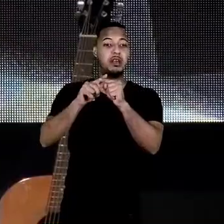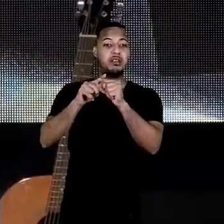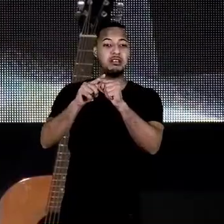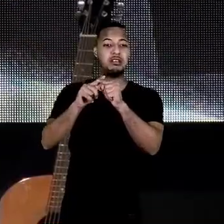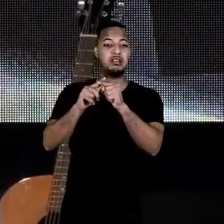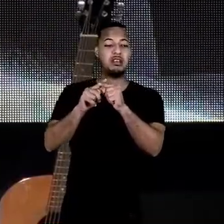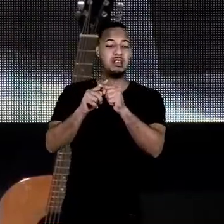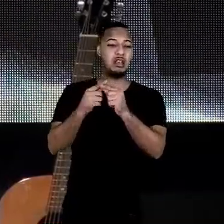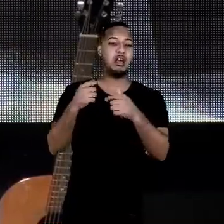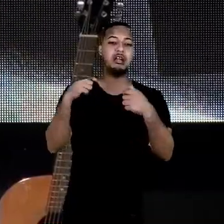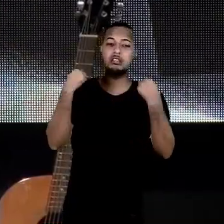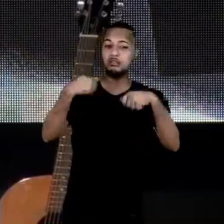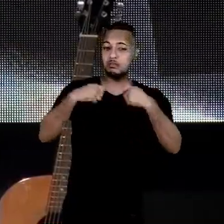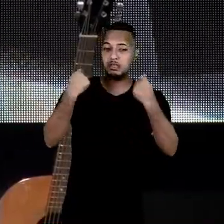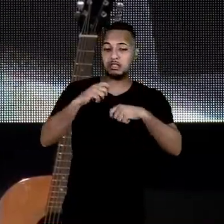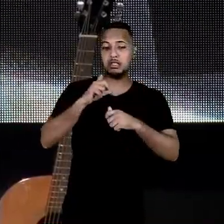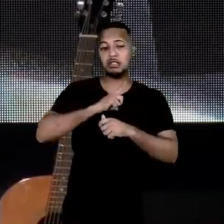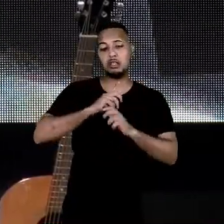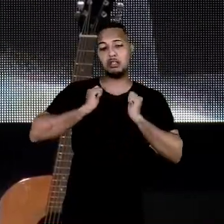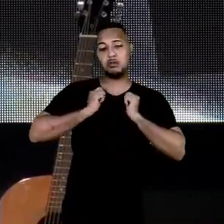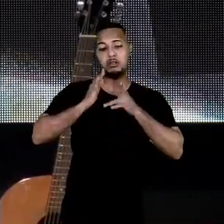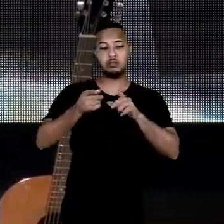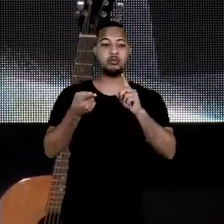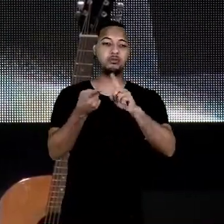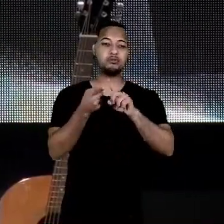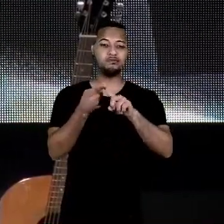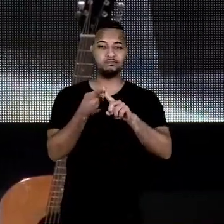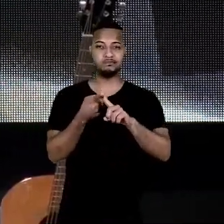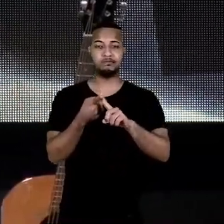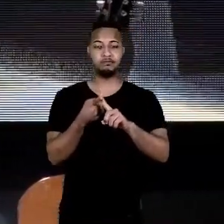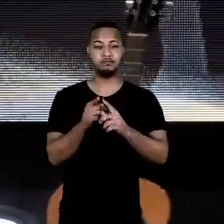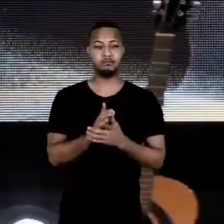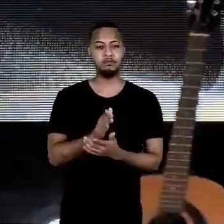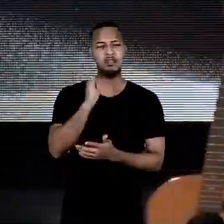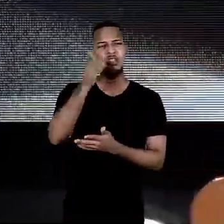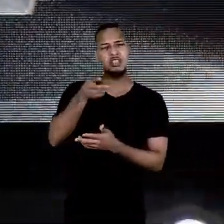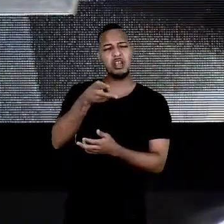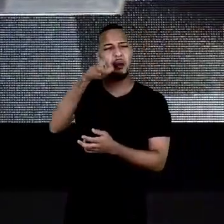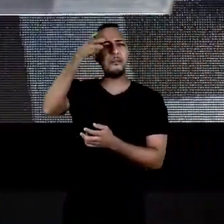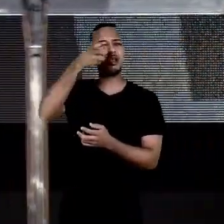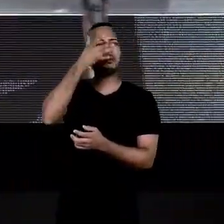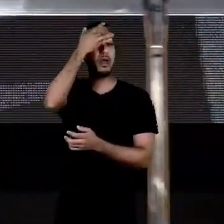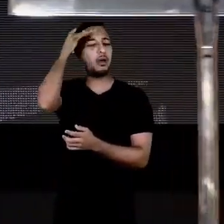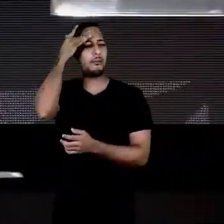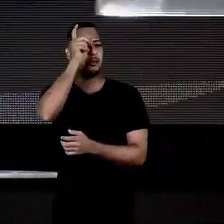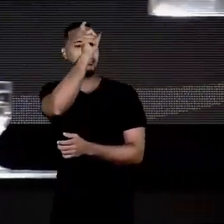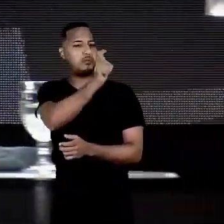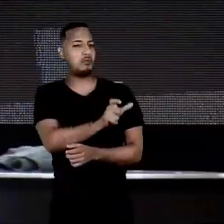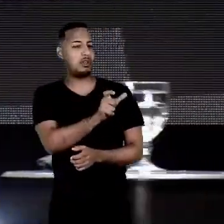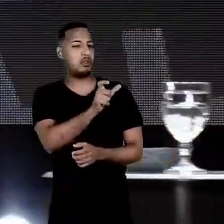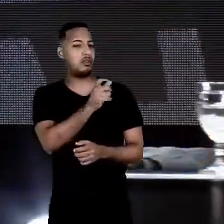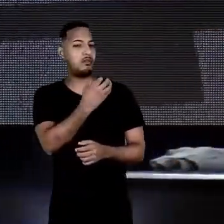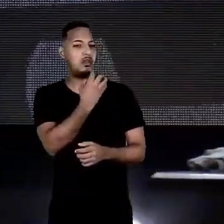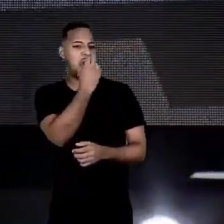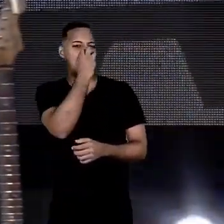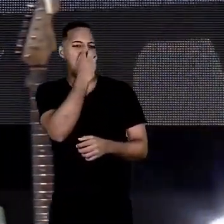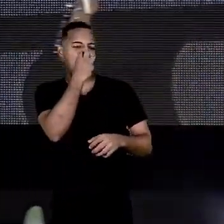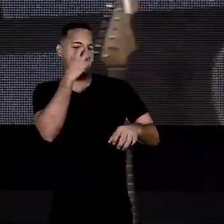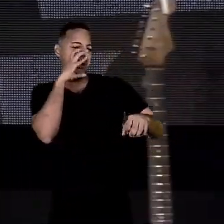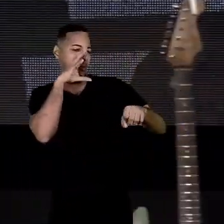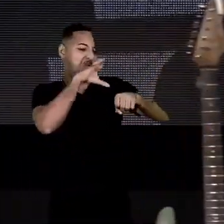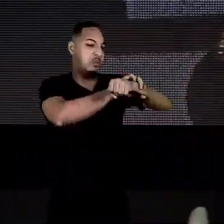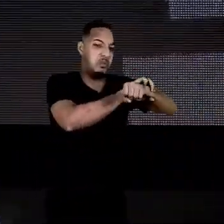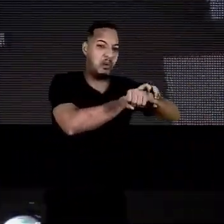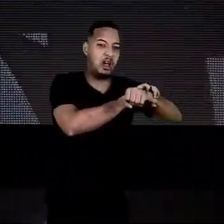de onde nós estamos. Você já ouviu aquela pessoa que foi mordida por um cachorro? Alguém um dia já foi mordido